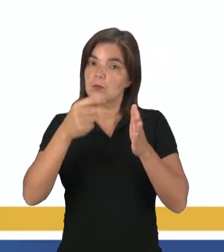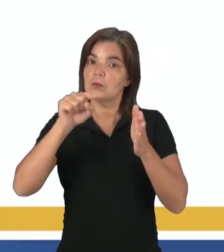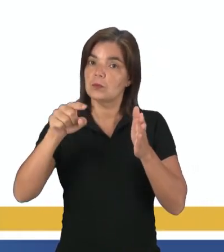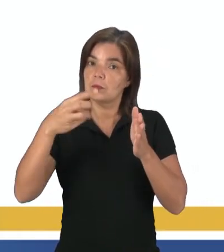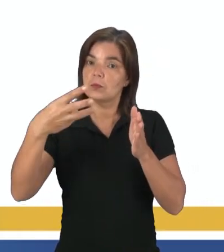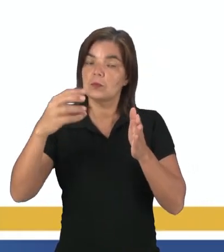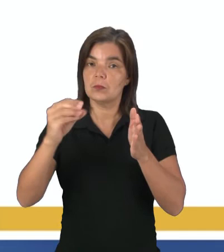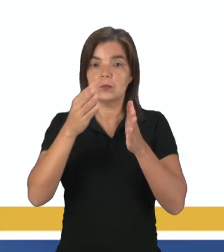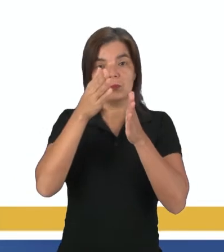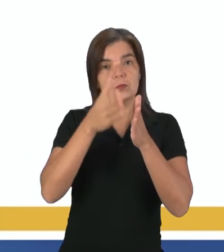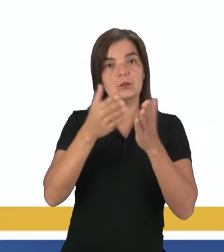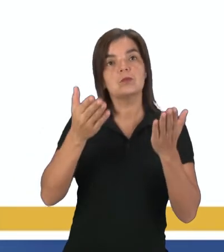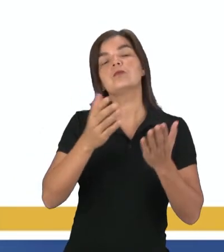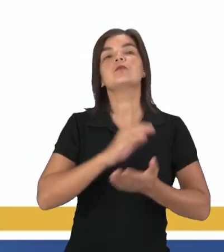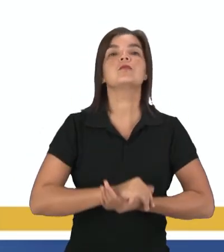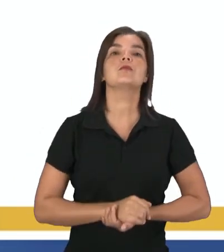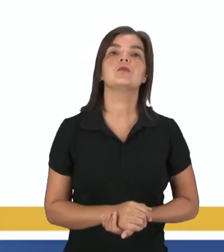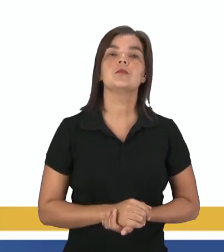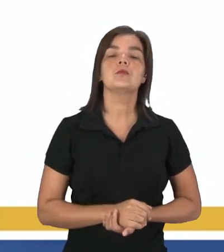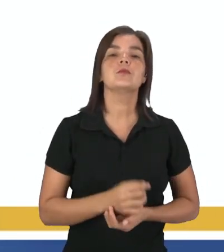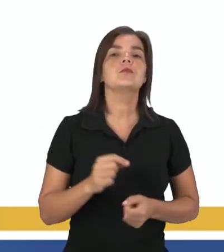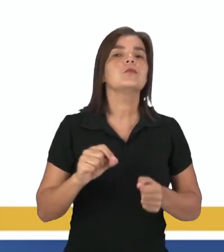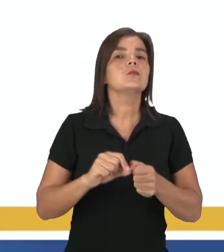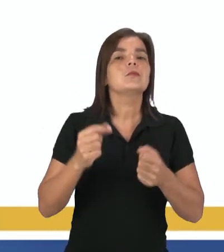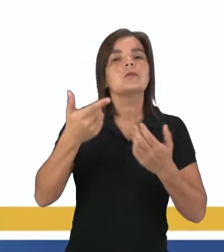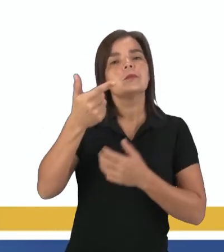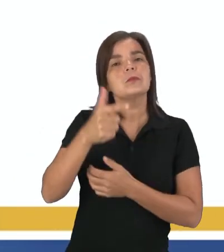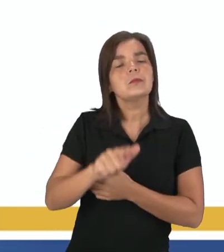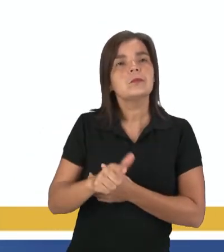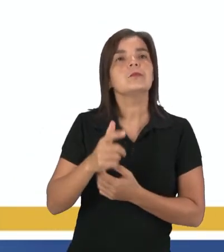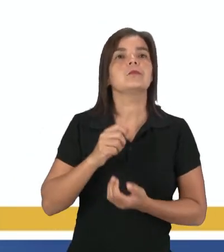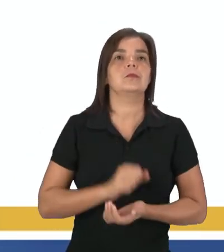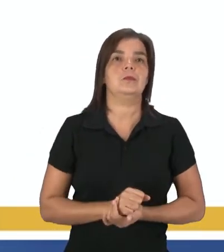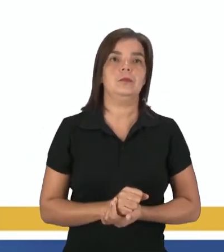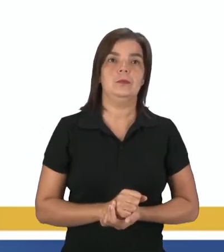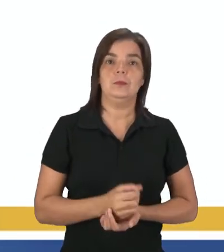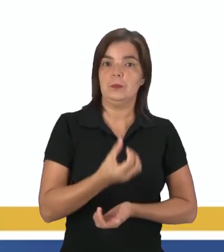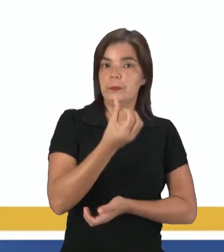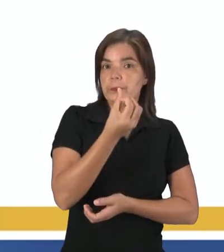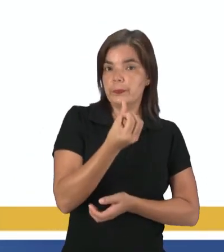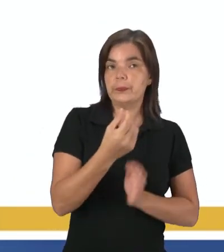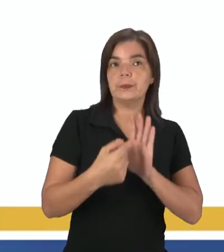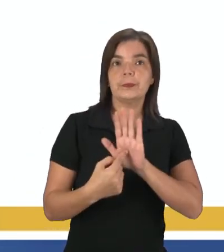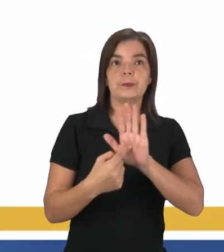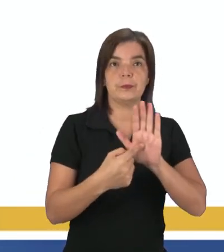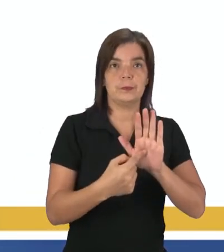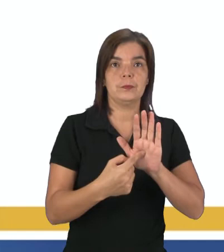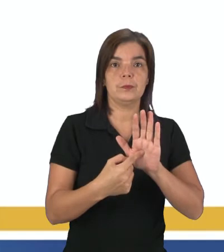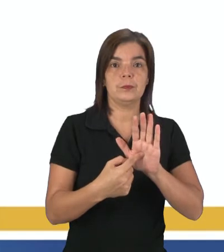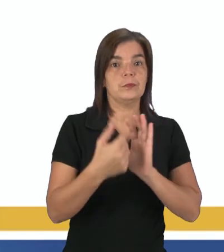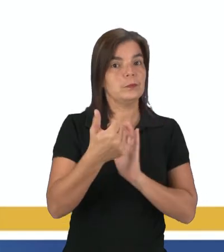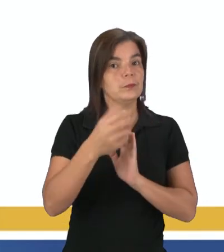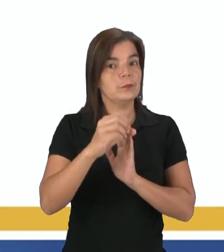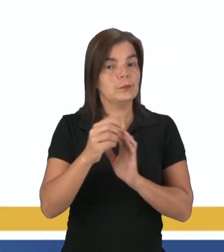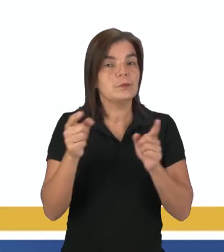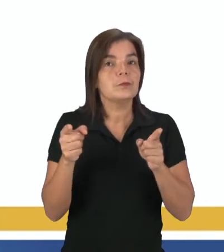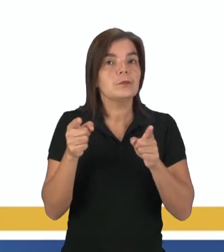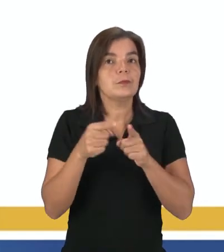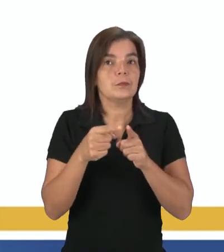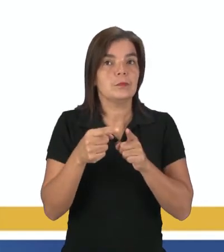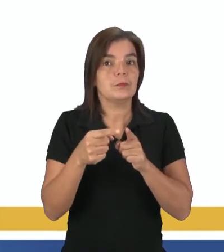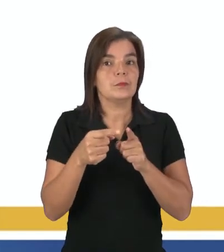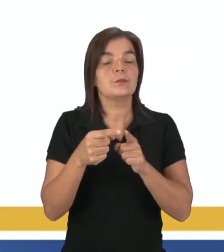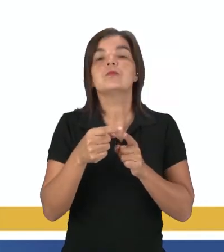1,38, em algum espaço ali. Então, o que nós vamos fazer novamente? O 6, ele representa parte 10 vezes menores